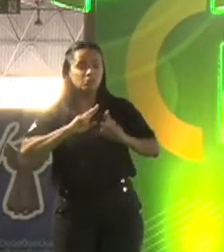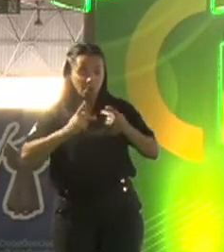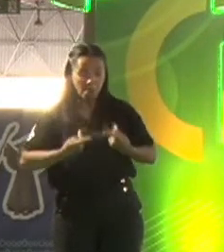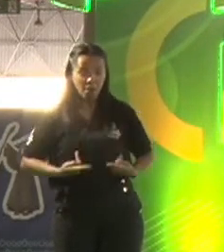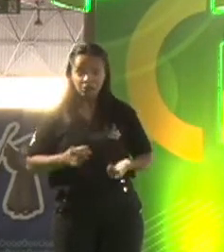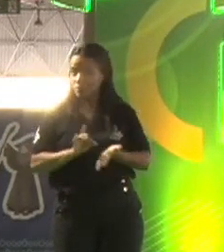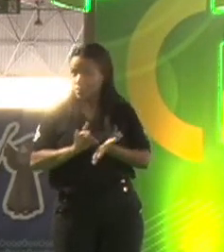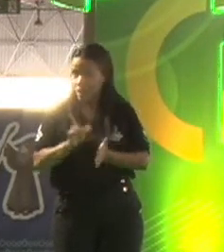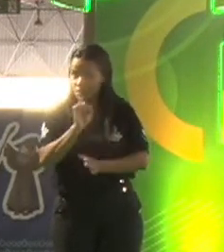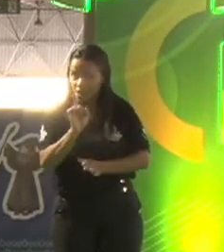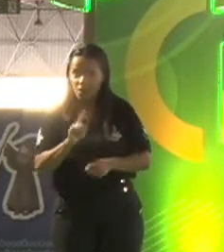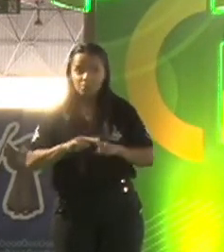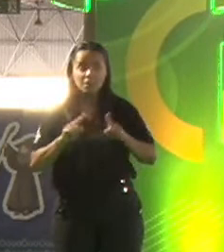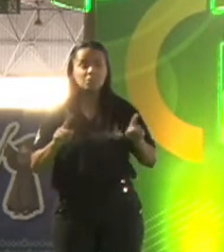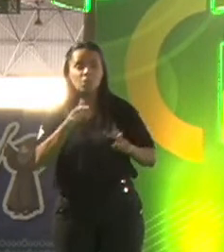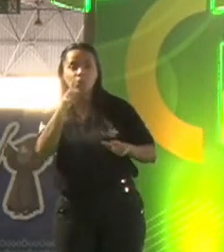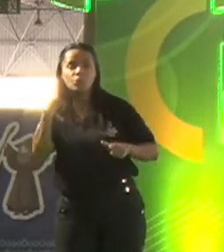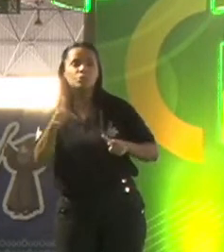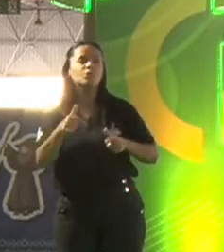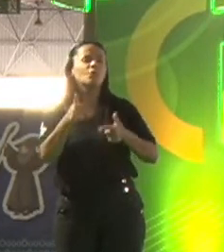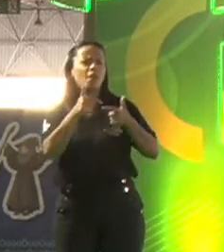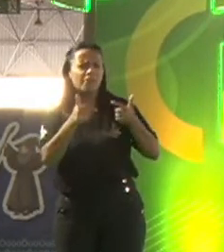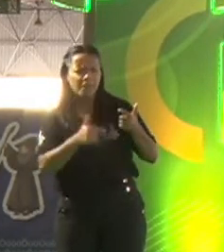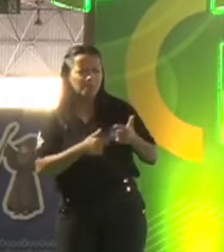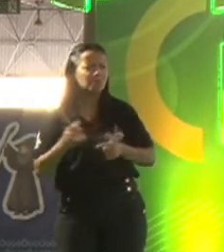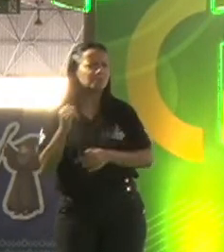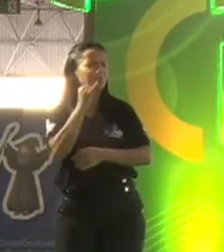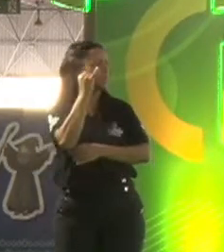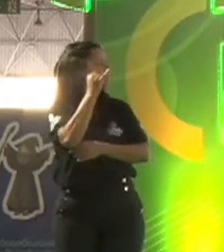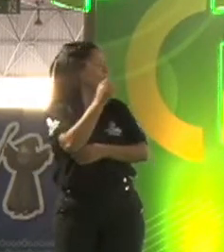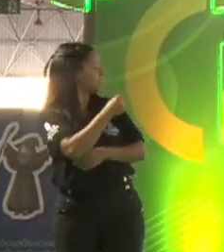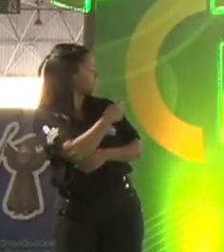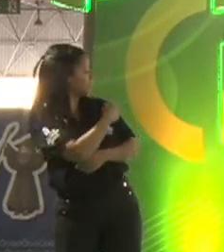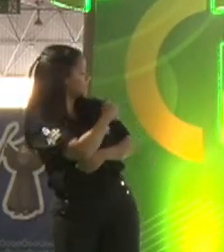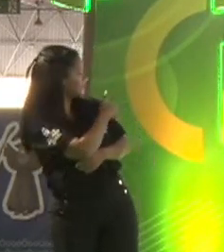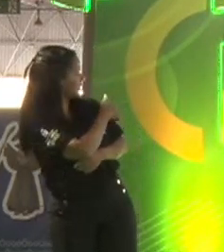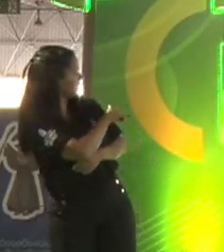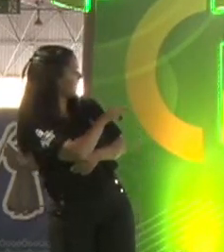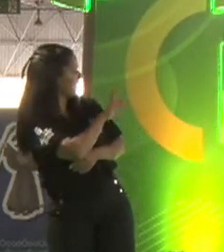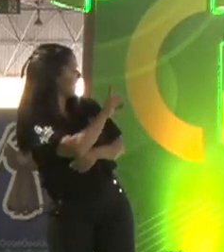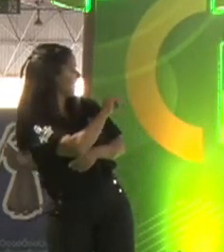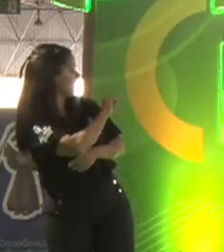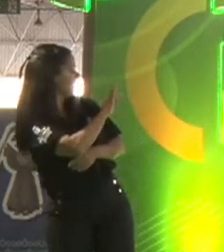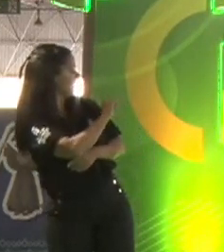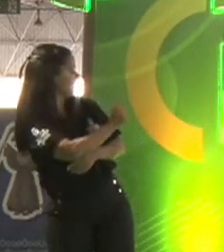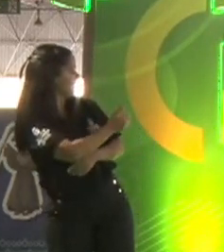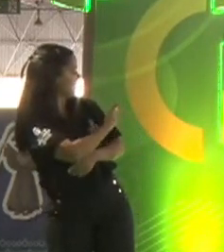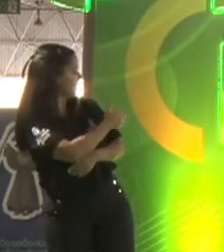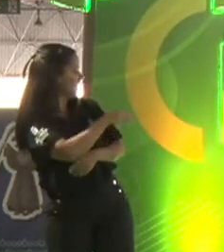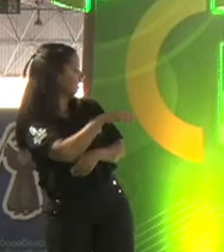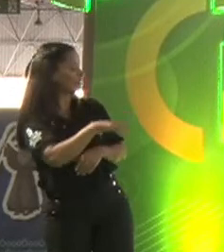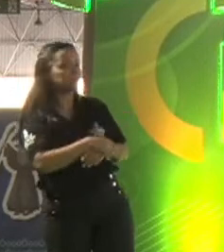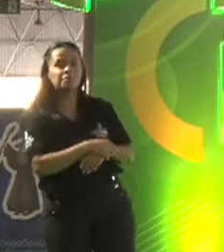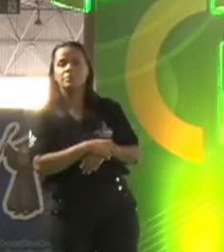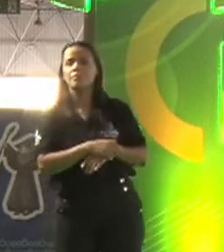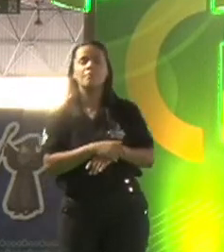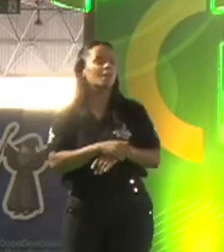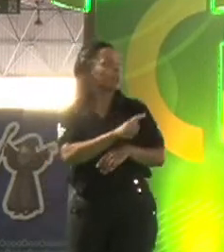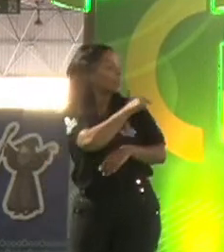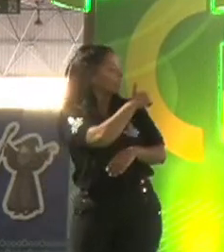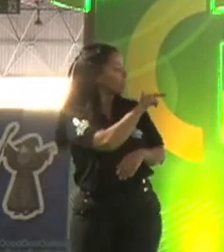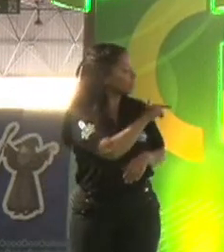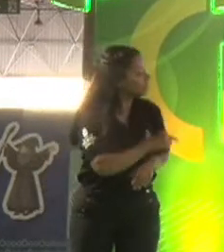é também clássicos O Ronal 9.000 de 2001 sendo espaço e o data do Star Trek é uma geração